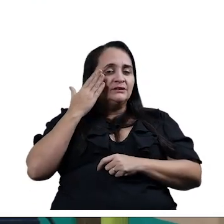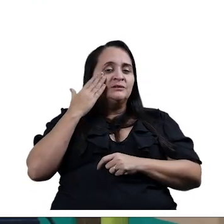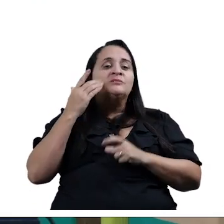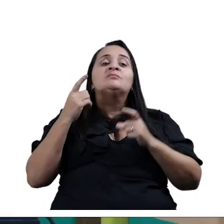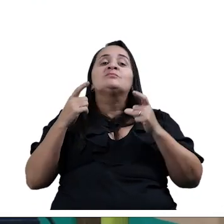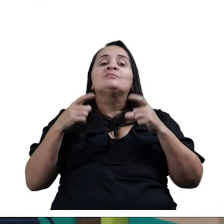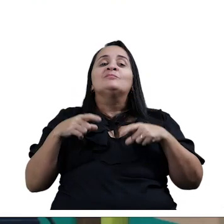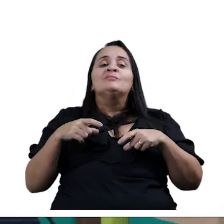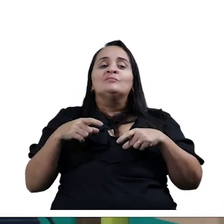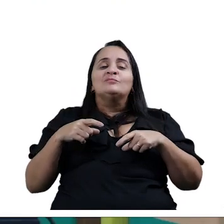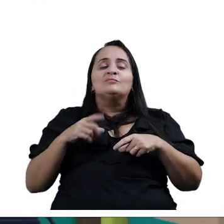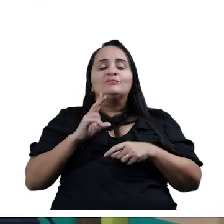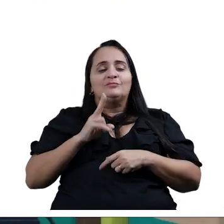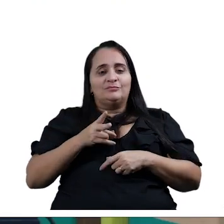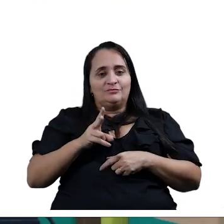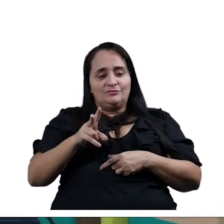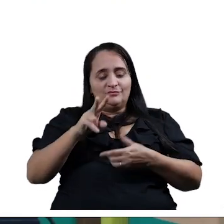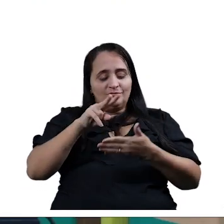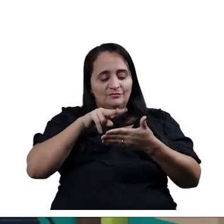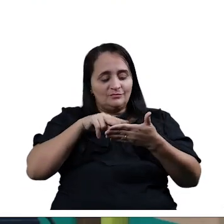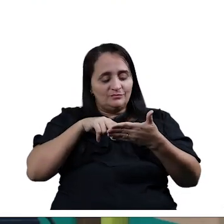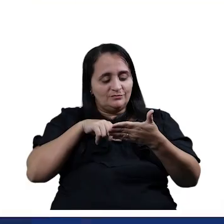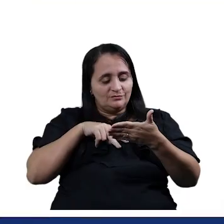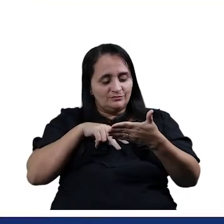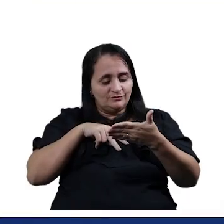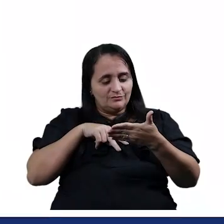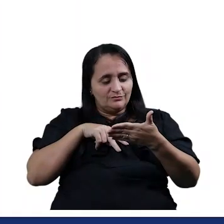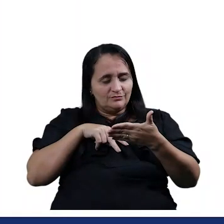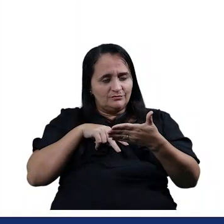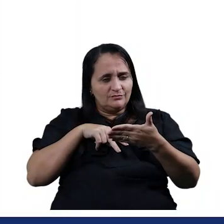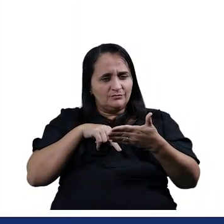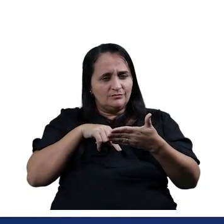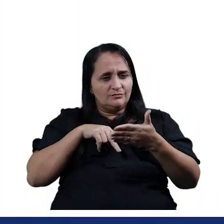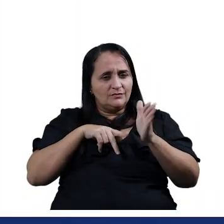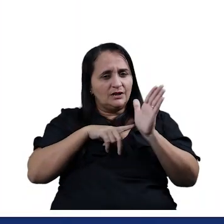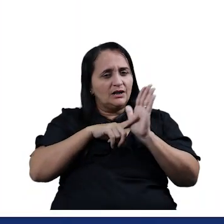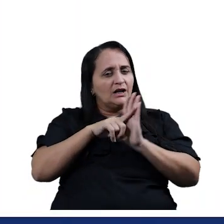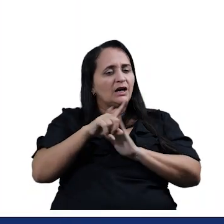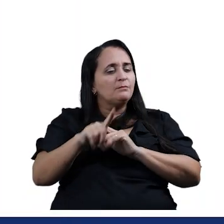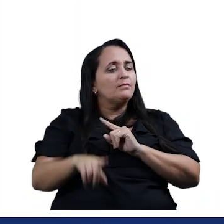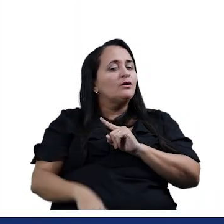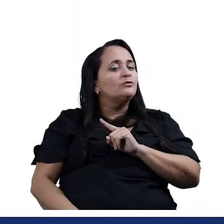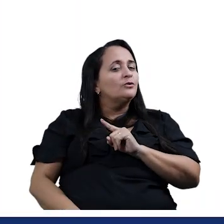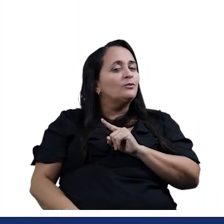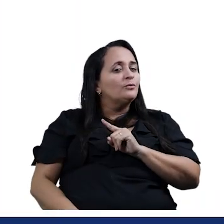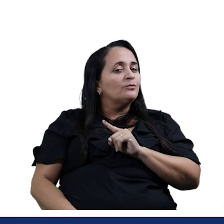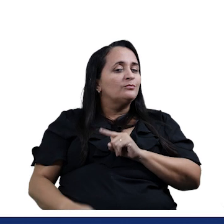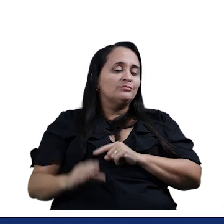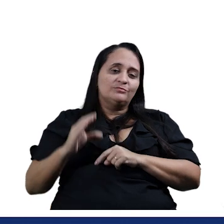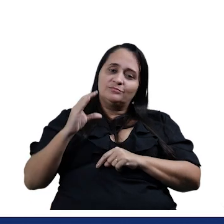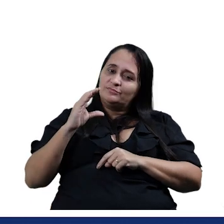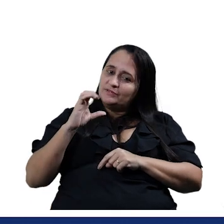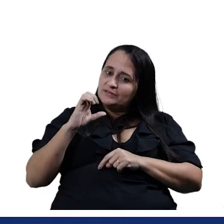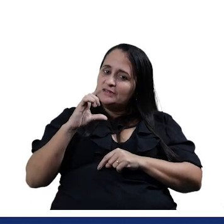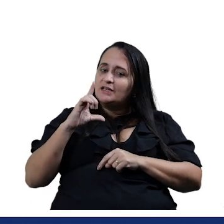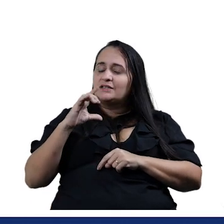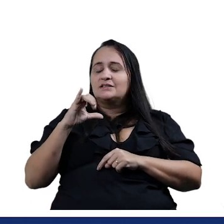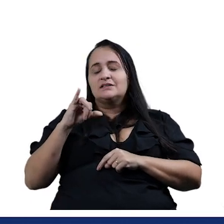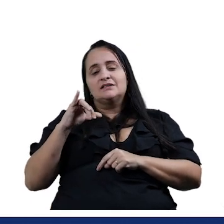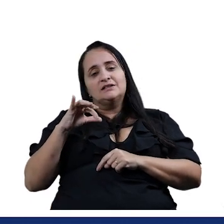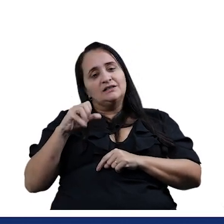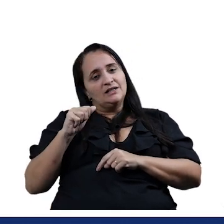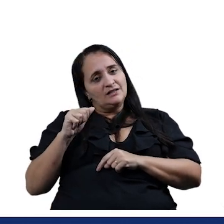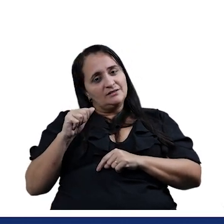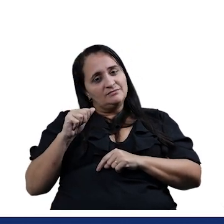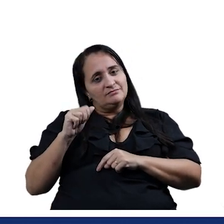que está escrito flor e continua a leitura. Como é que você faz? Quem perguntou isso? Foi Dona Cecília,